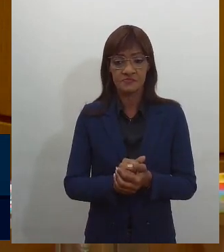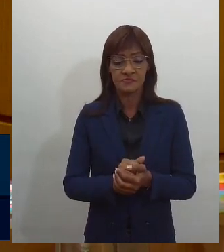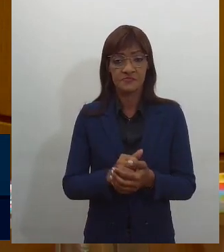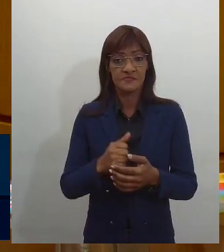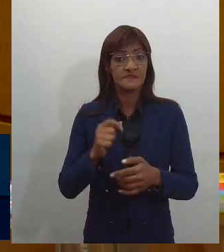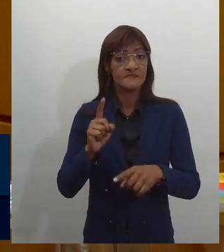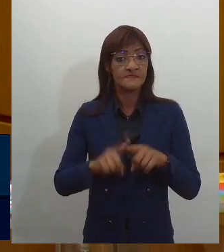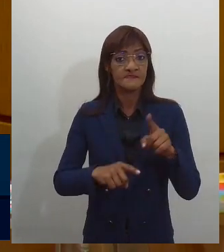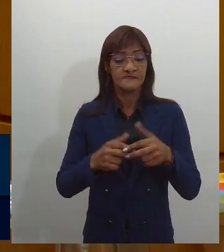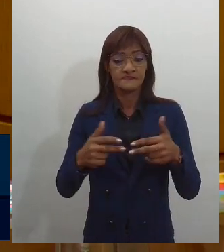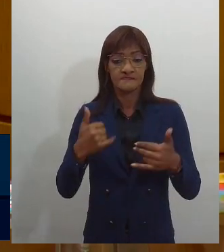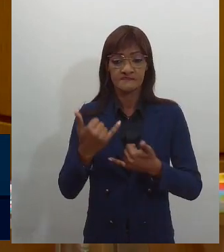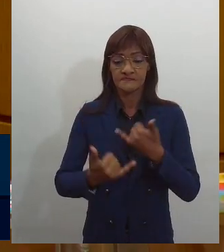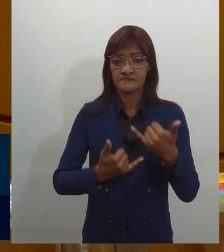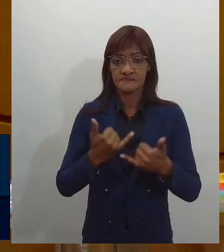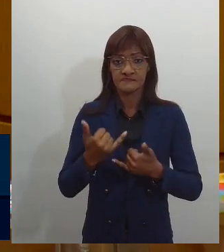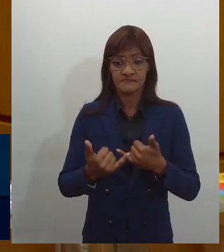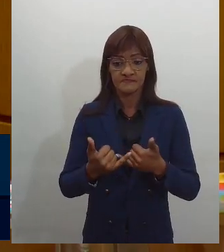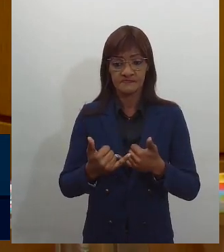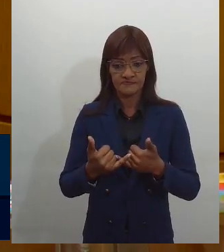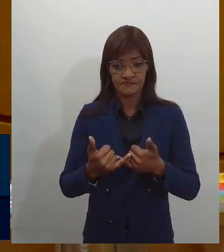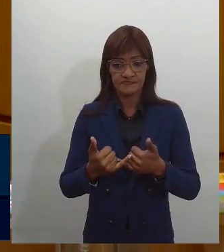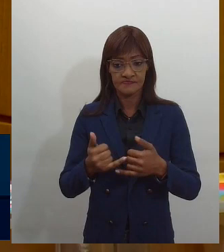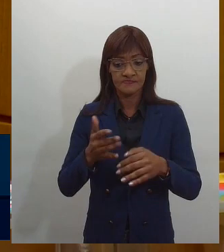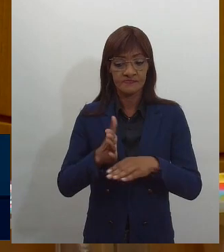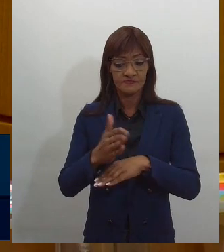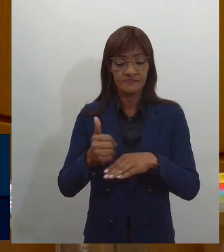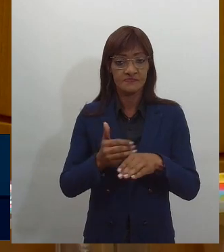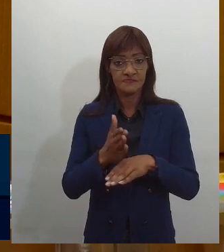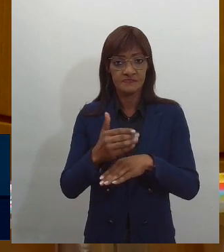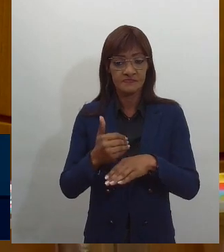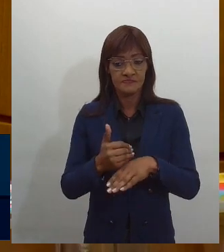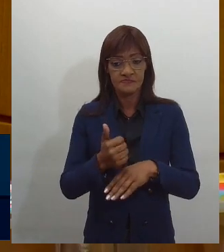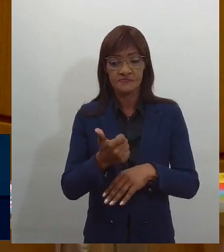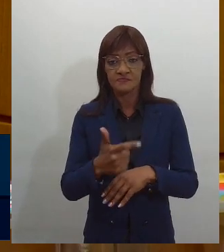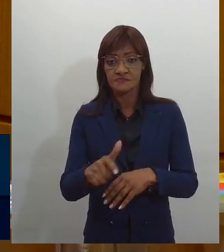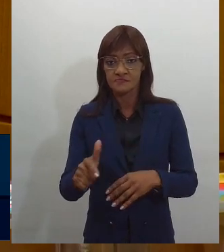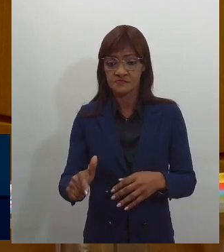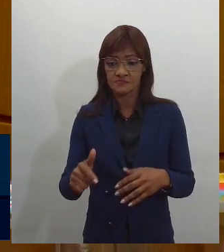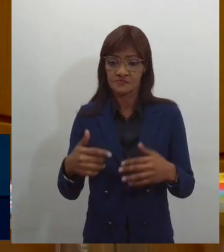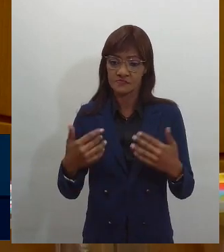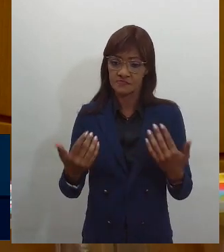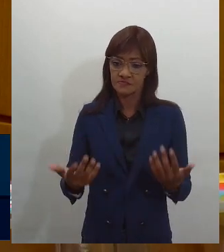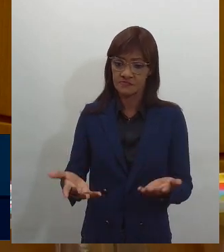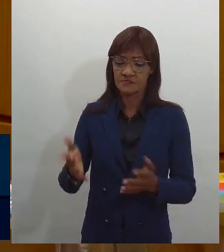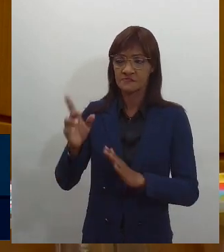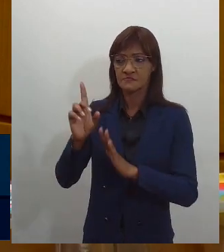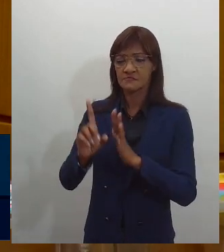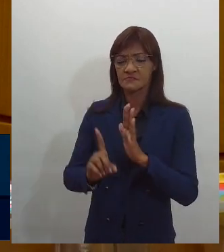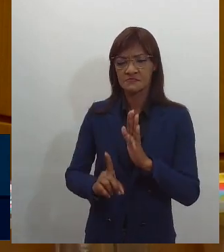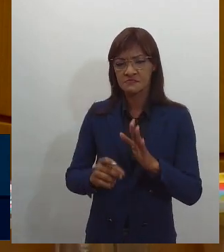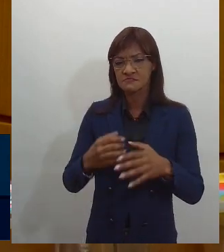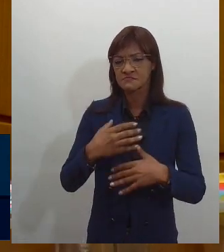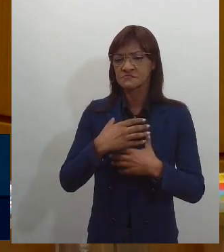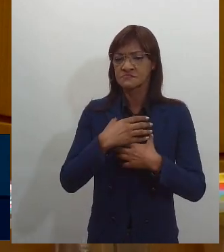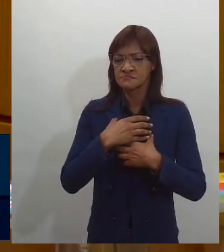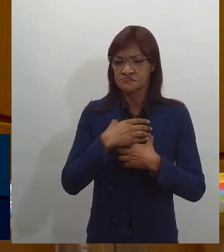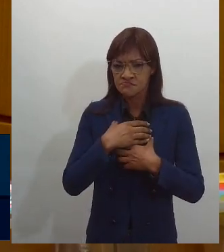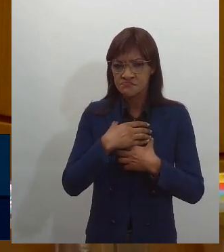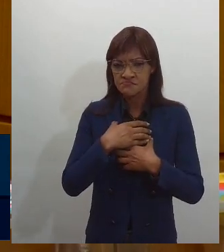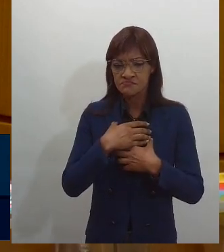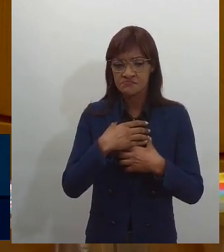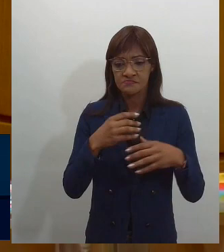acessíveis, gerando negação de direito, frustração e exclusão dessas crianças.